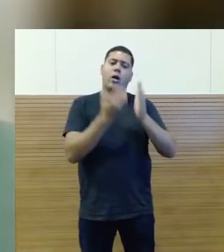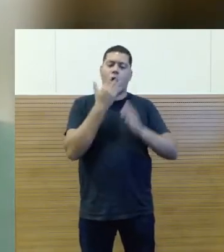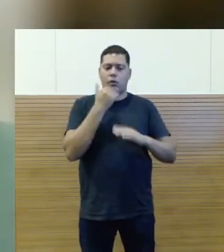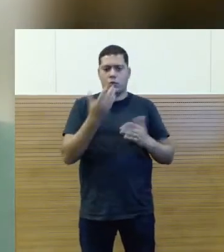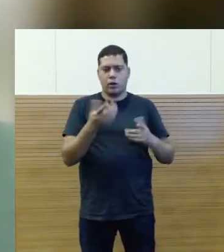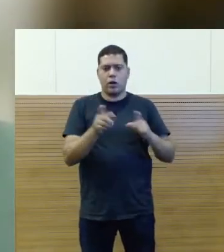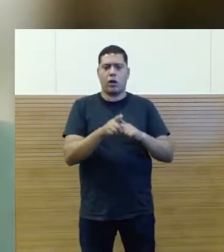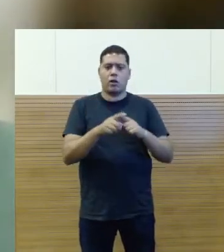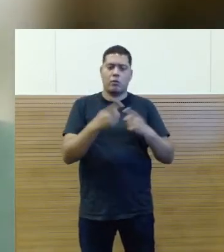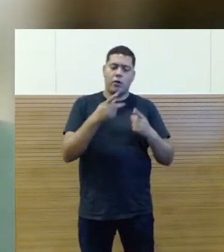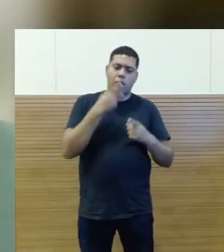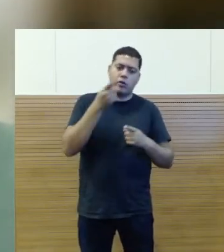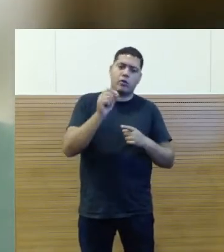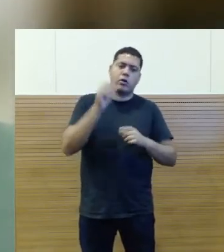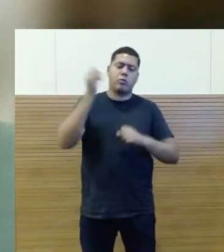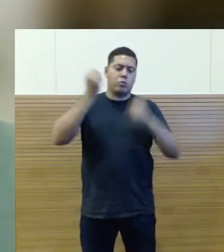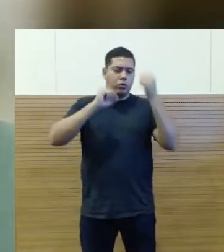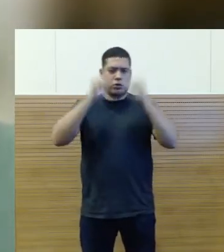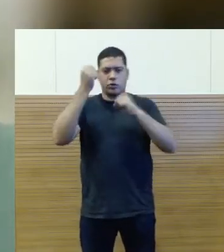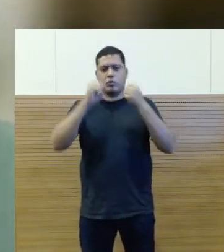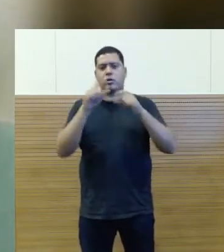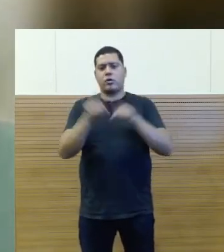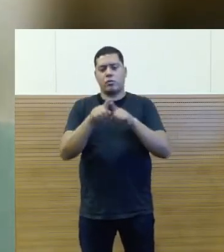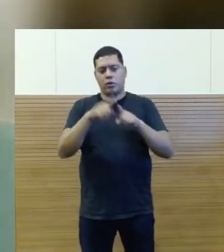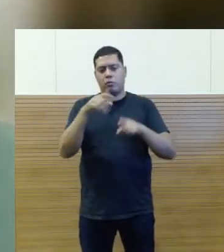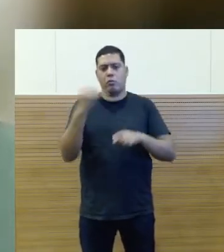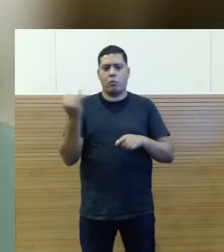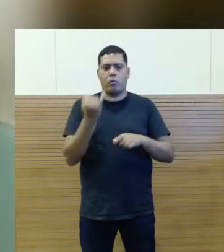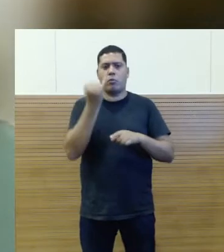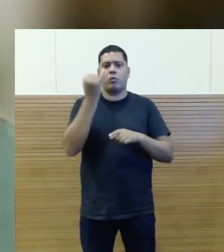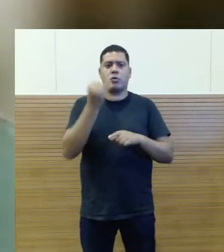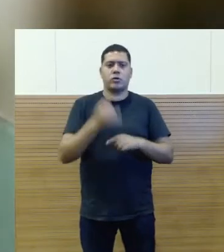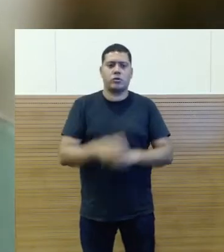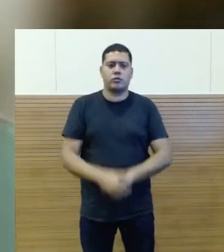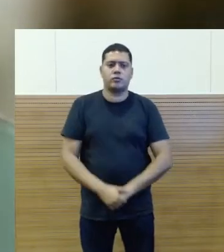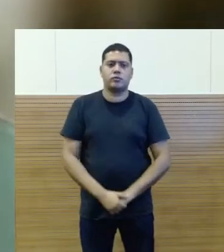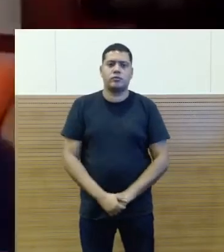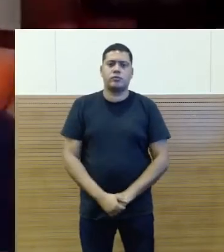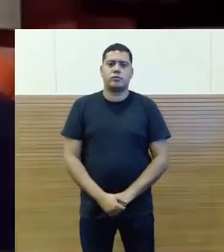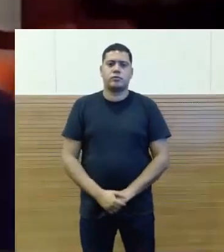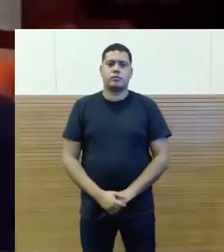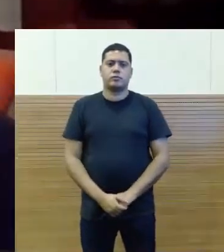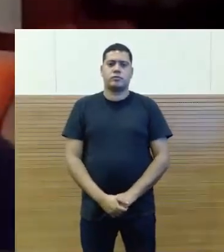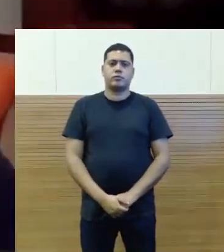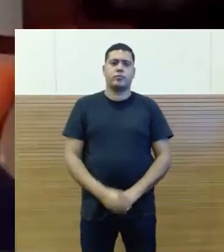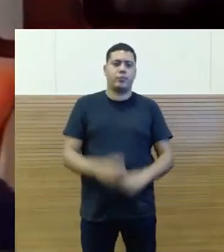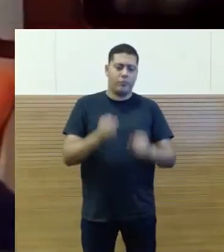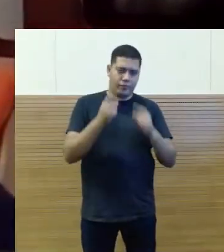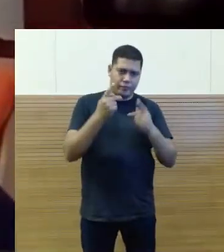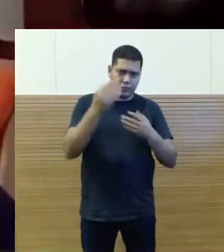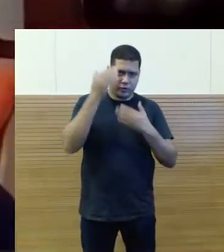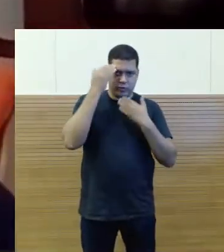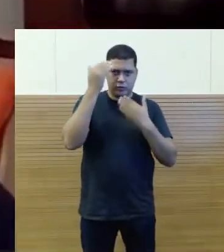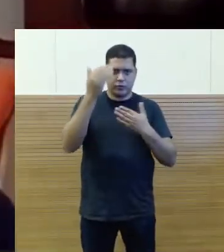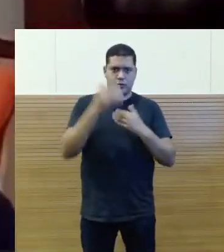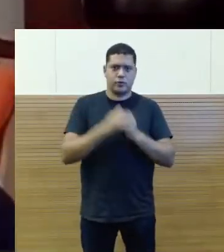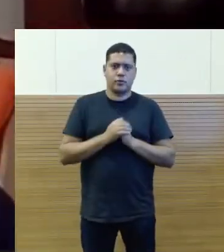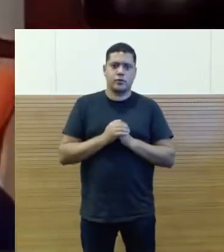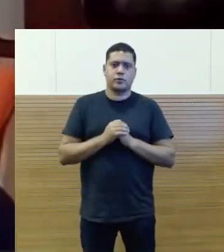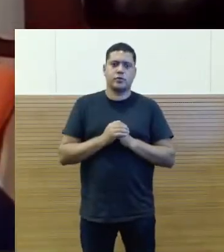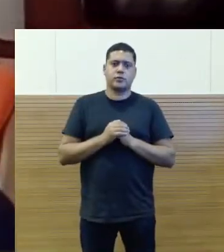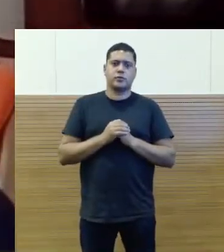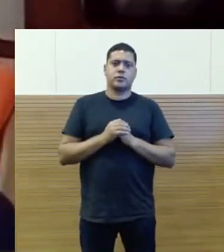considerando o nível de processamento, também é um ponto importante. Tá, obrigado,